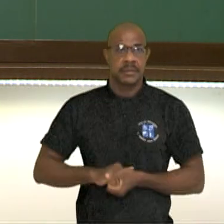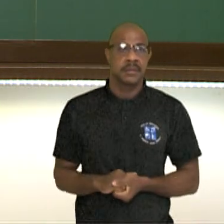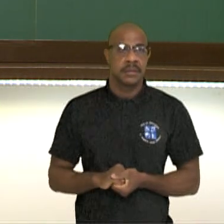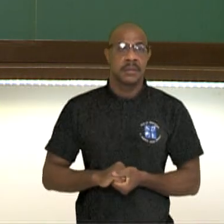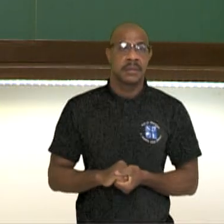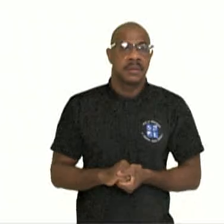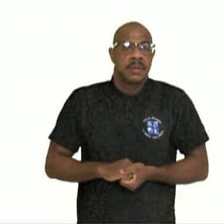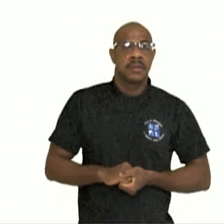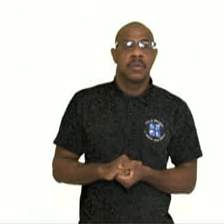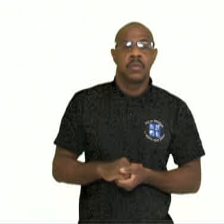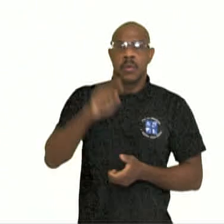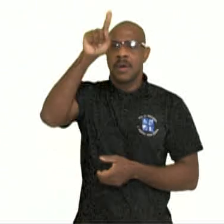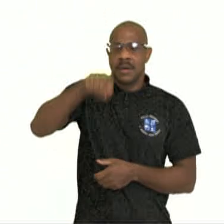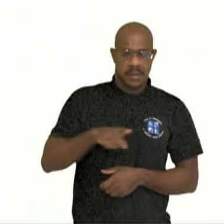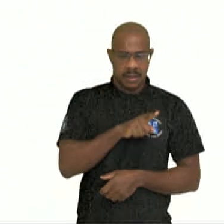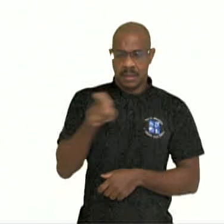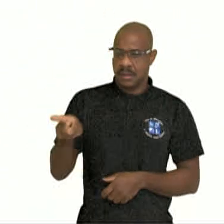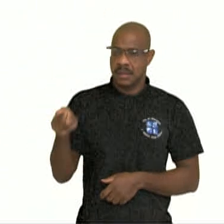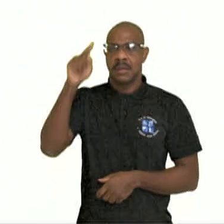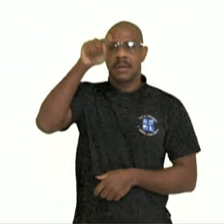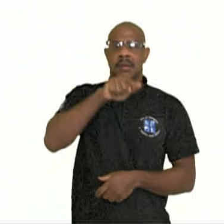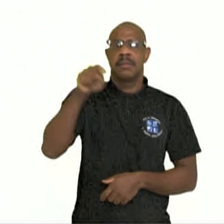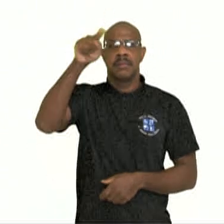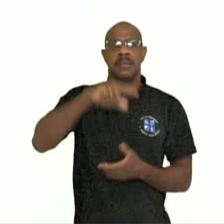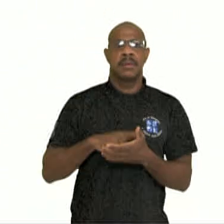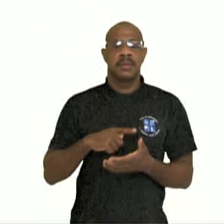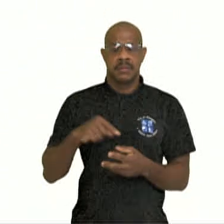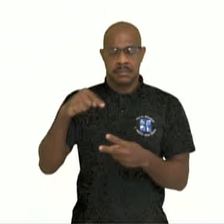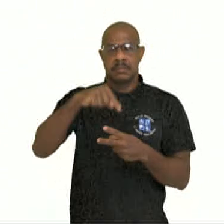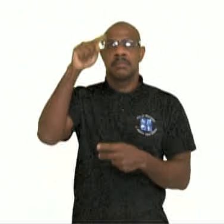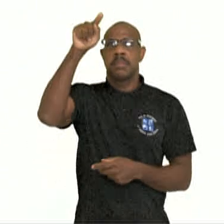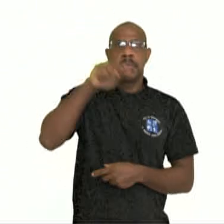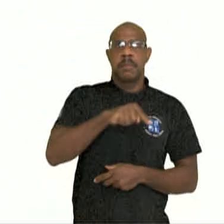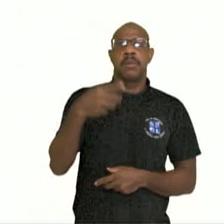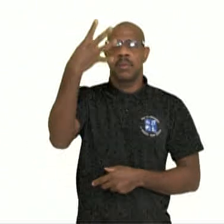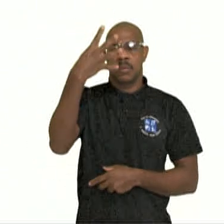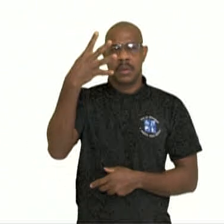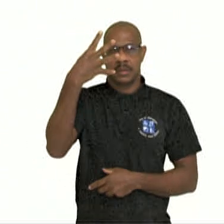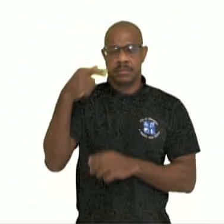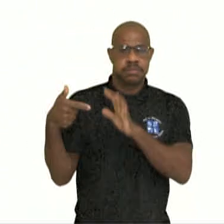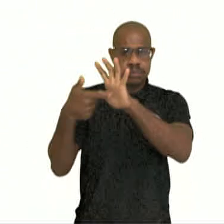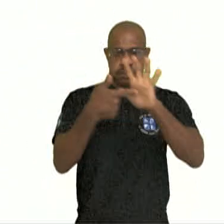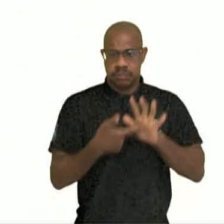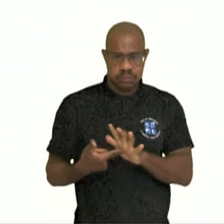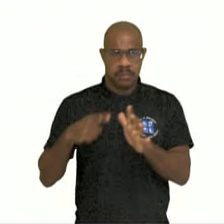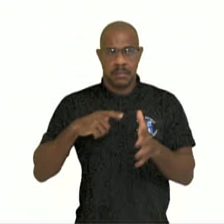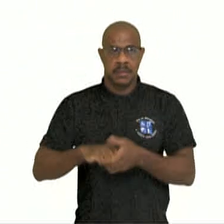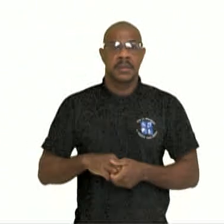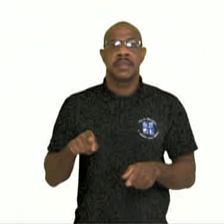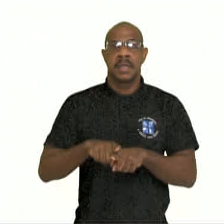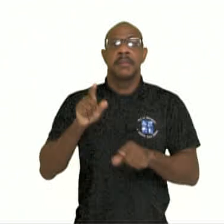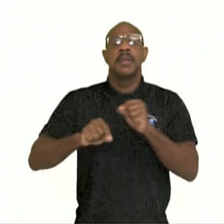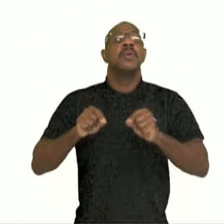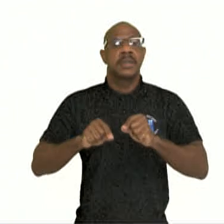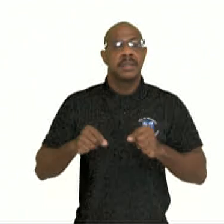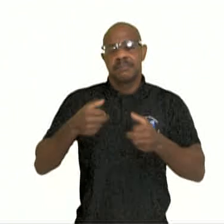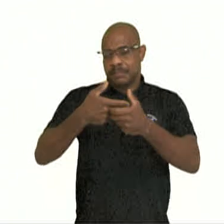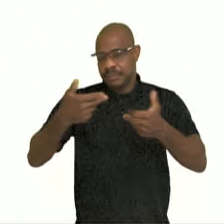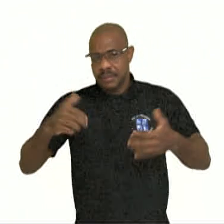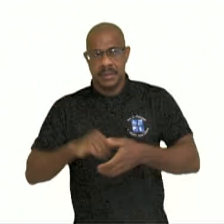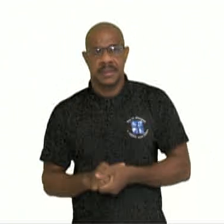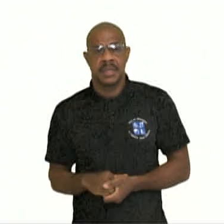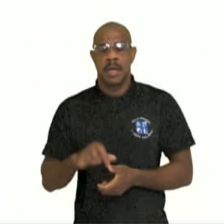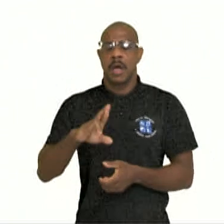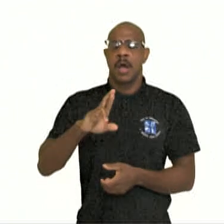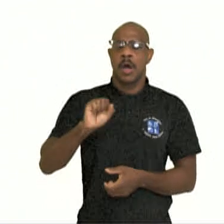A rosa dos ventos é uma imagem que representa os 4 sentidos fundamentais, pontos cardeais e os seus intermediários. A rosa